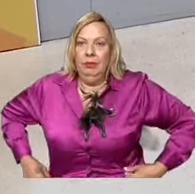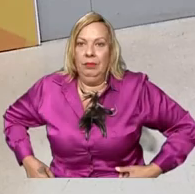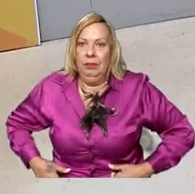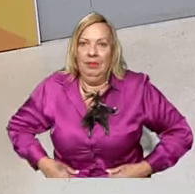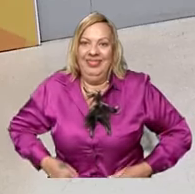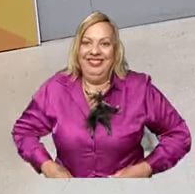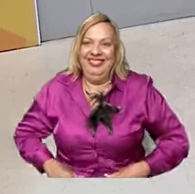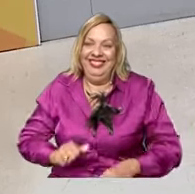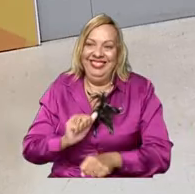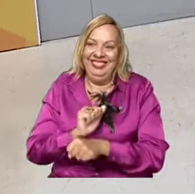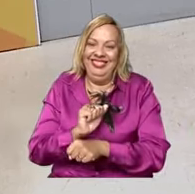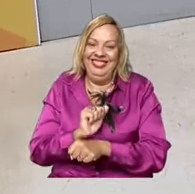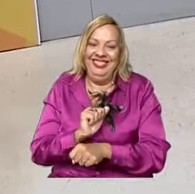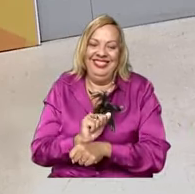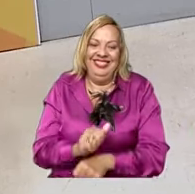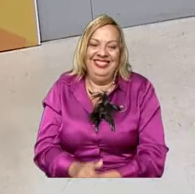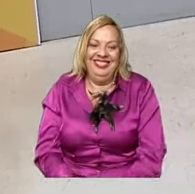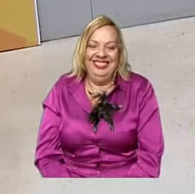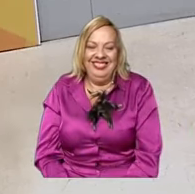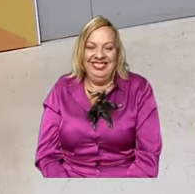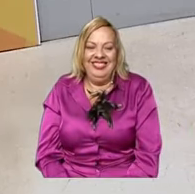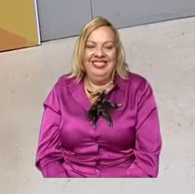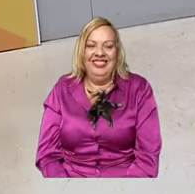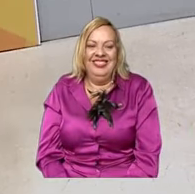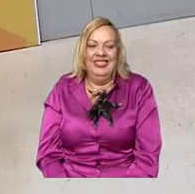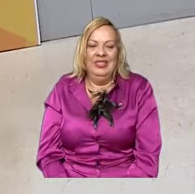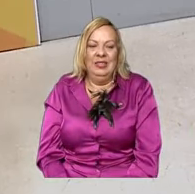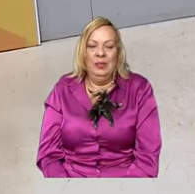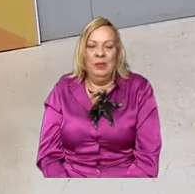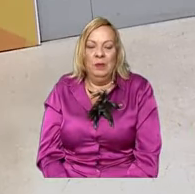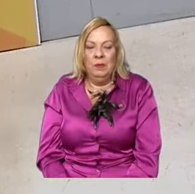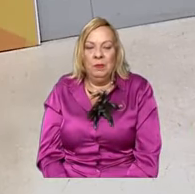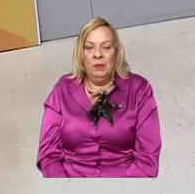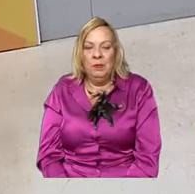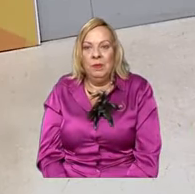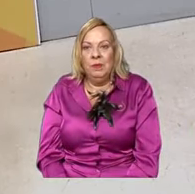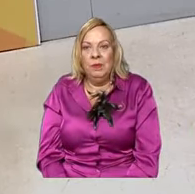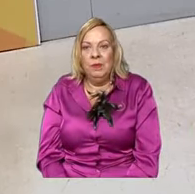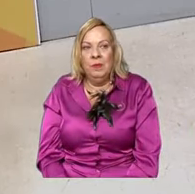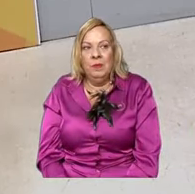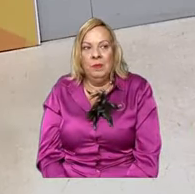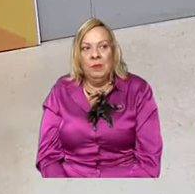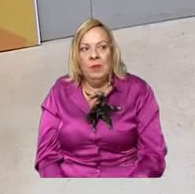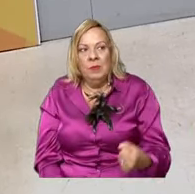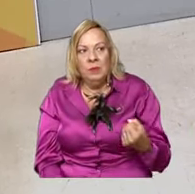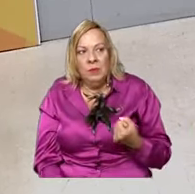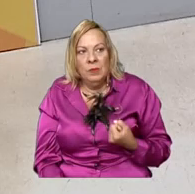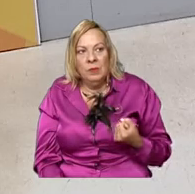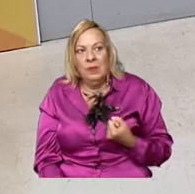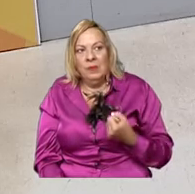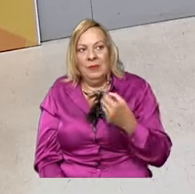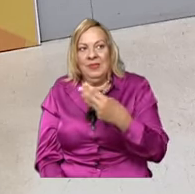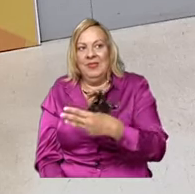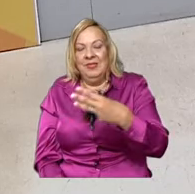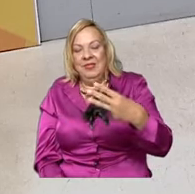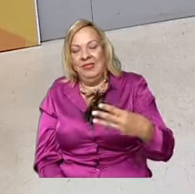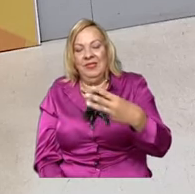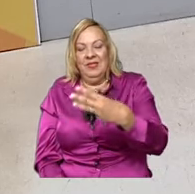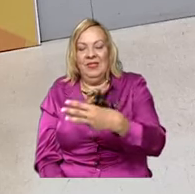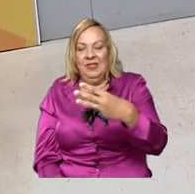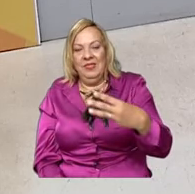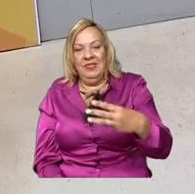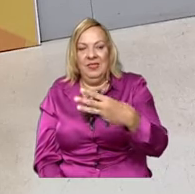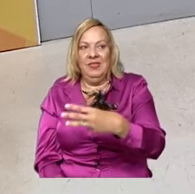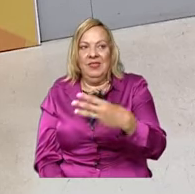11 títulos estão esperando. Esperando Será? A decisiva que ainda não chegou, mas pode ser agora. Será com a bola de número